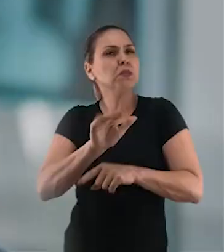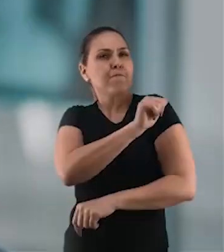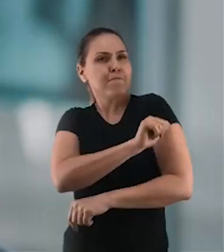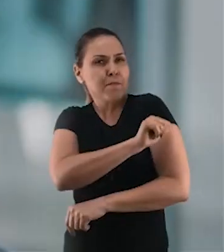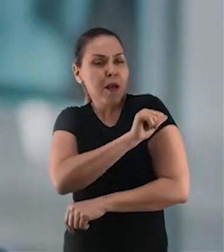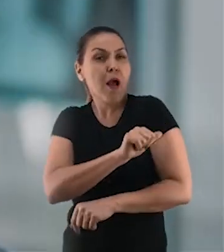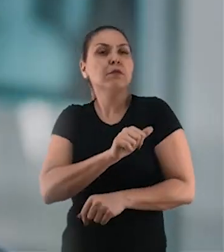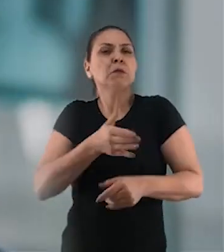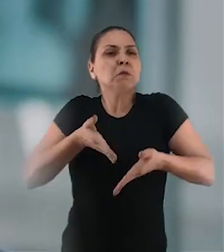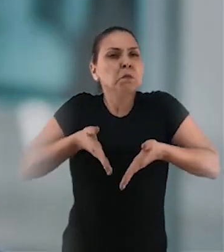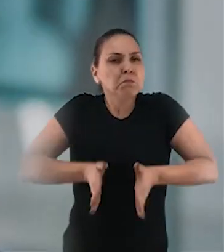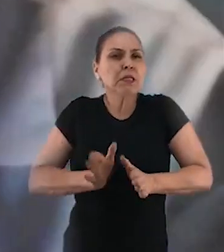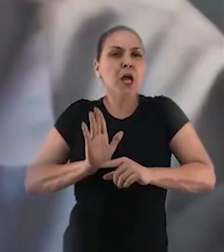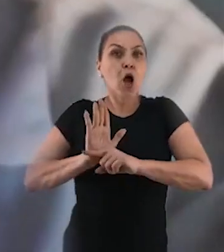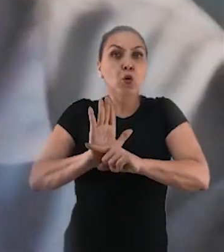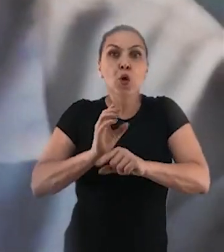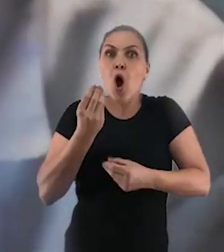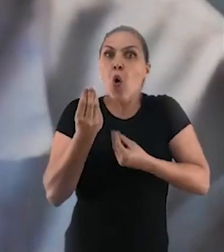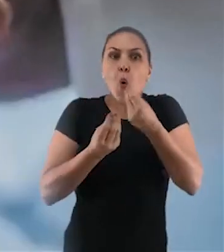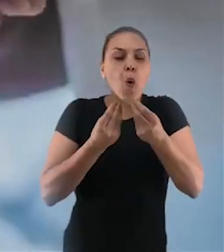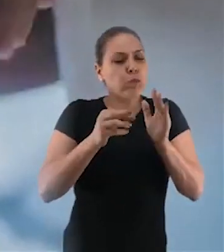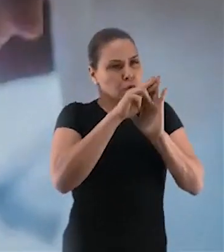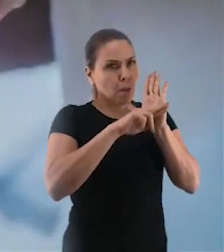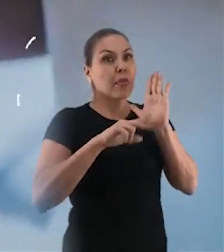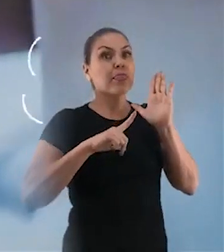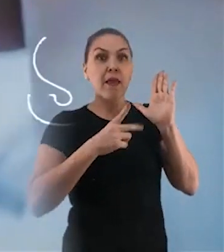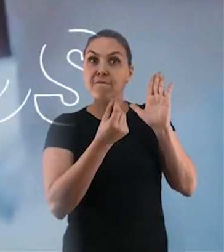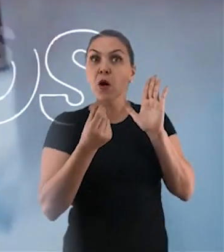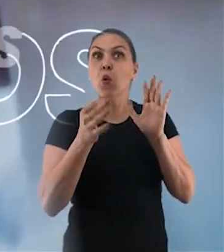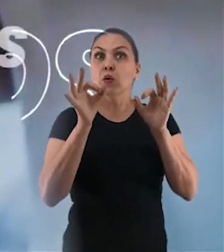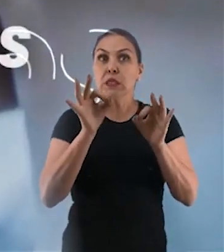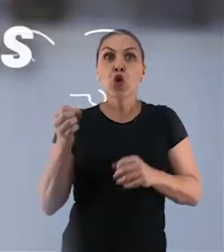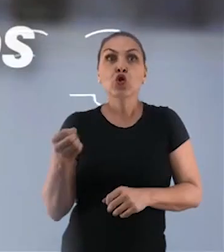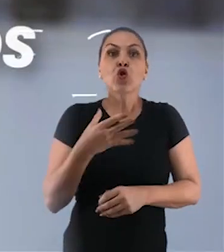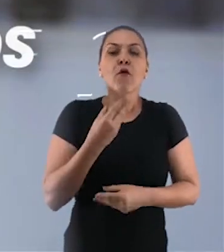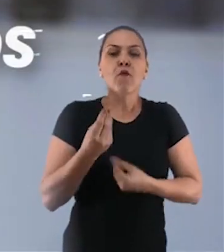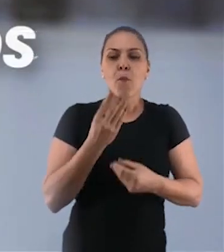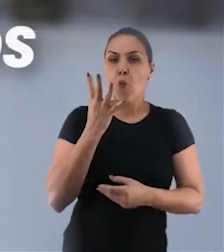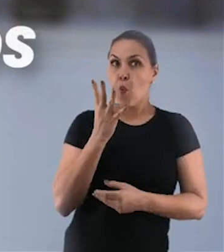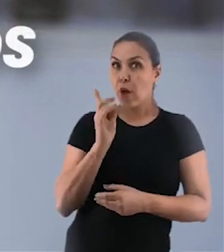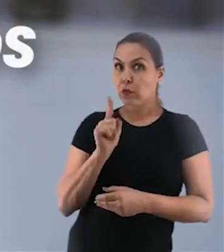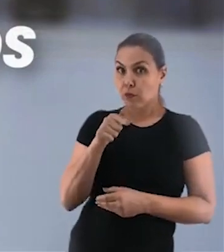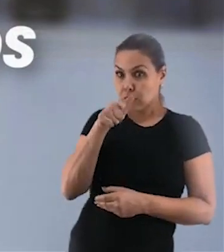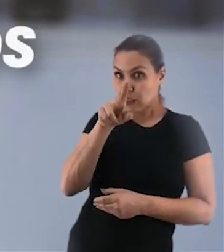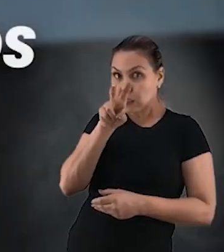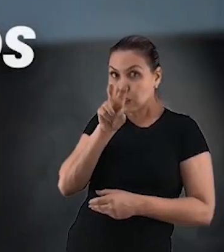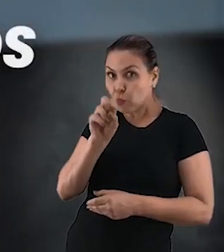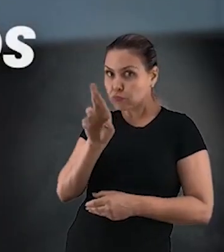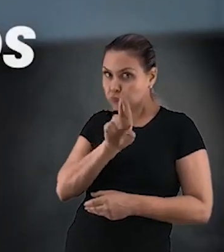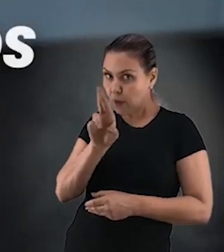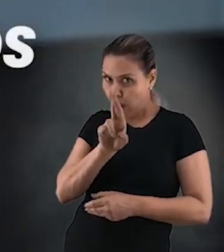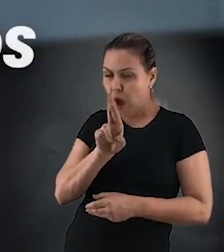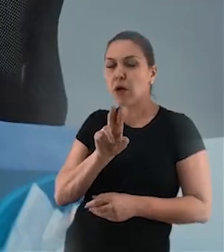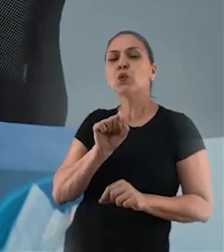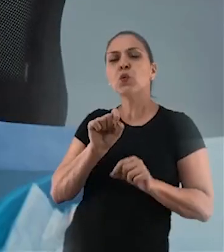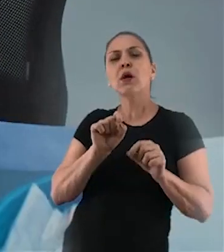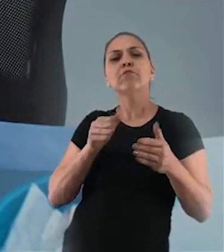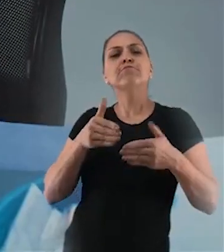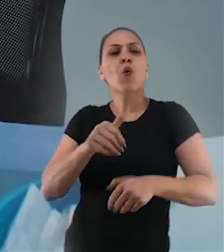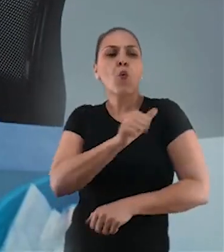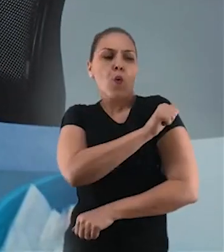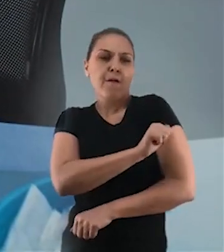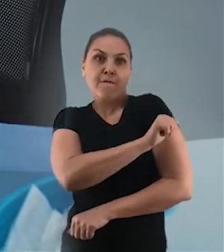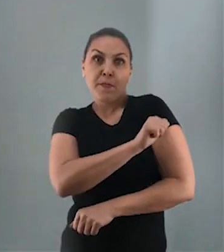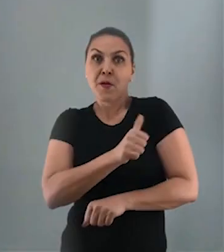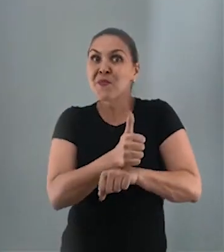parteira. A norma definiu novos valores do piso. São R$ 4.750 destinados aos enfermeiros. É